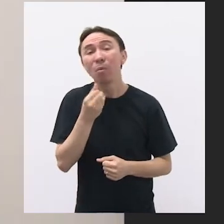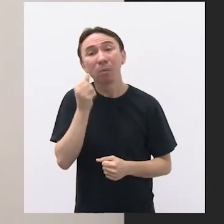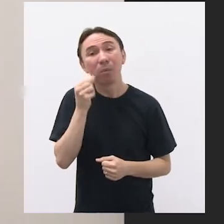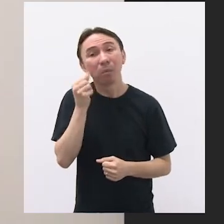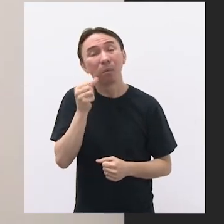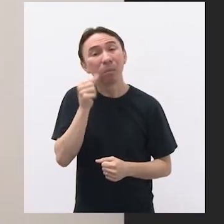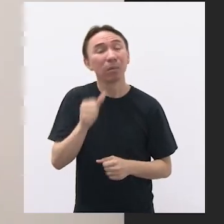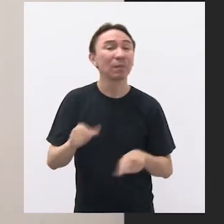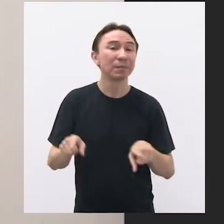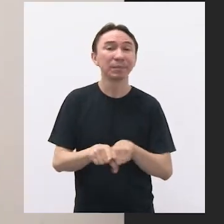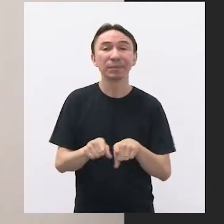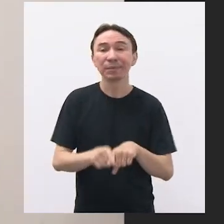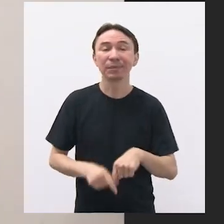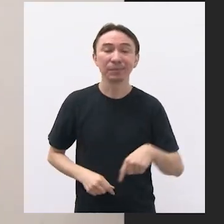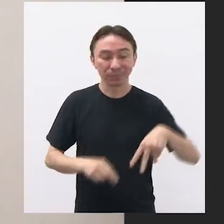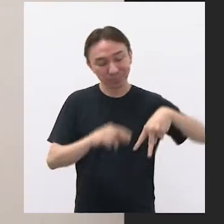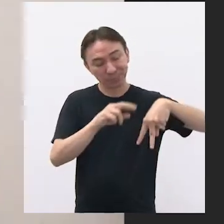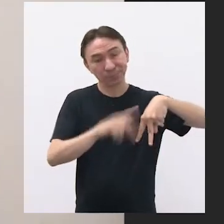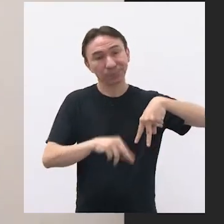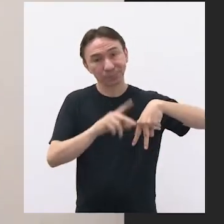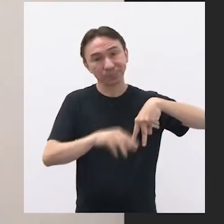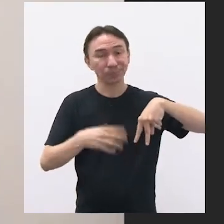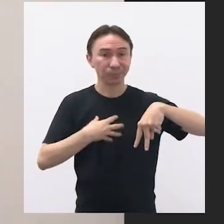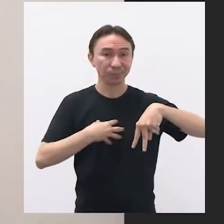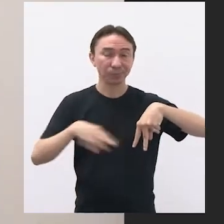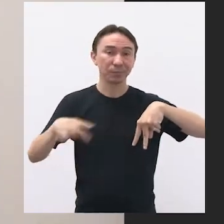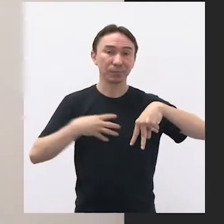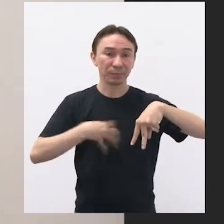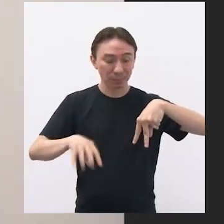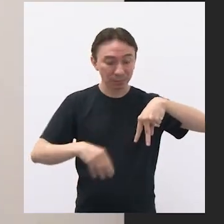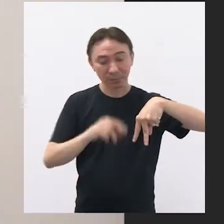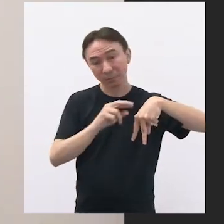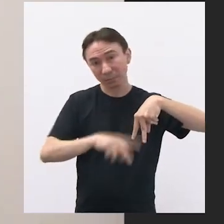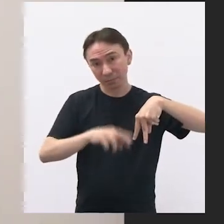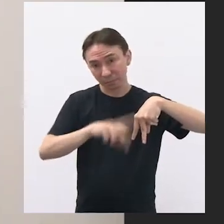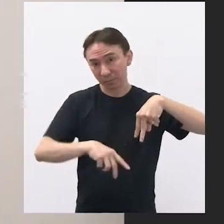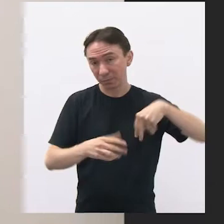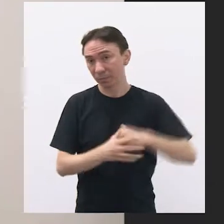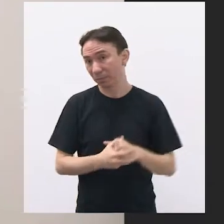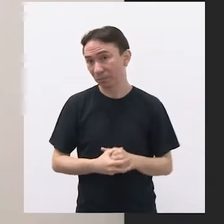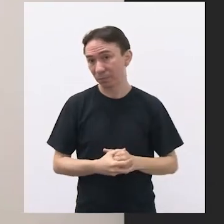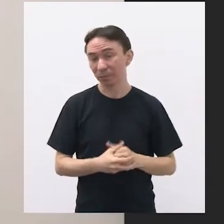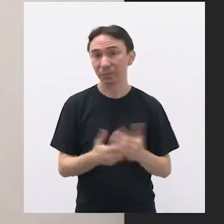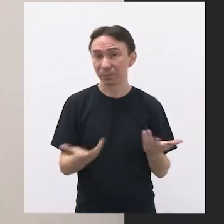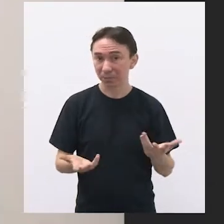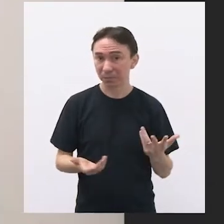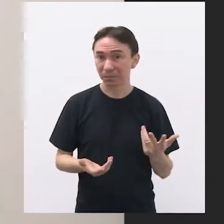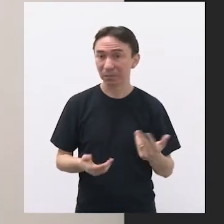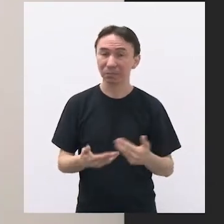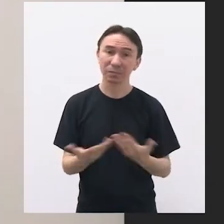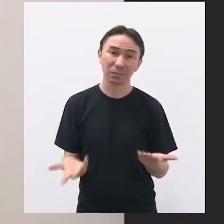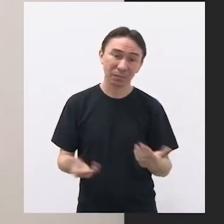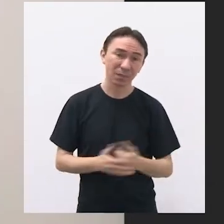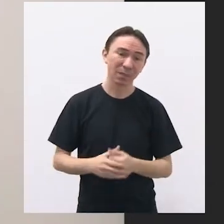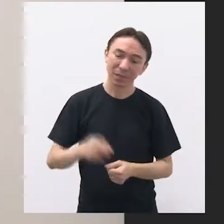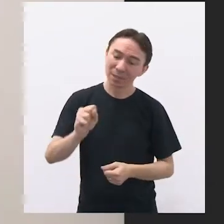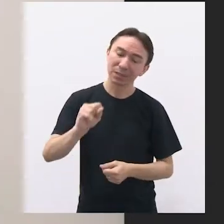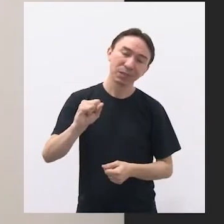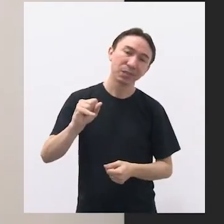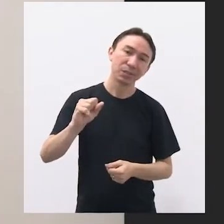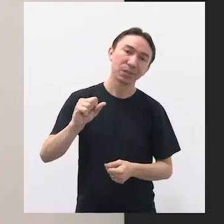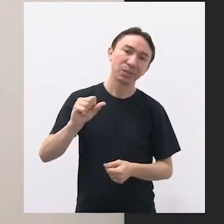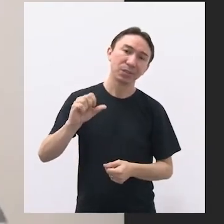identidade de gênero, né? Ou seja, as pessoas são cisgêneros ou transgênero. Cisgênero são as pessoas